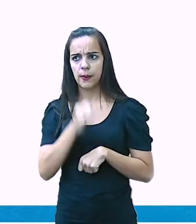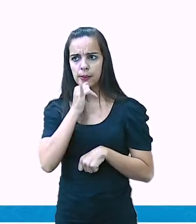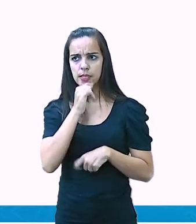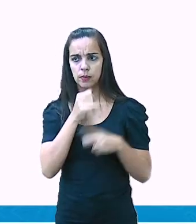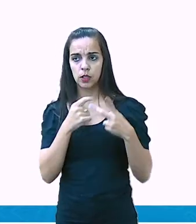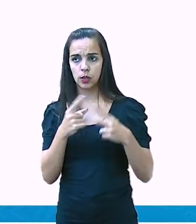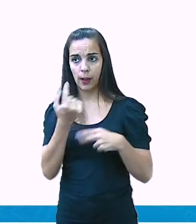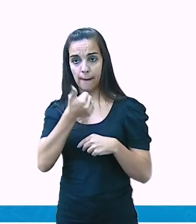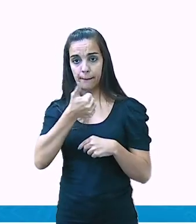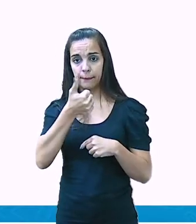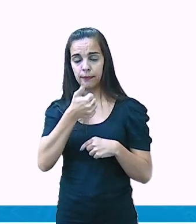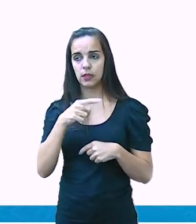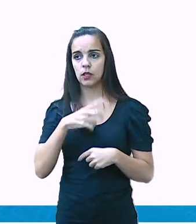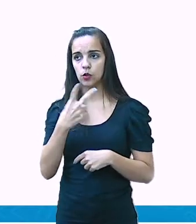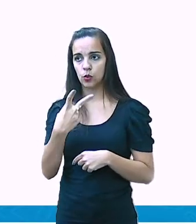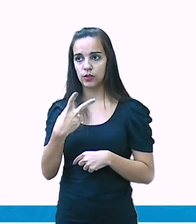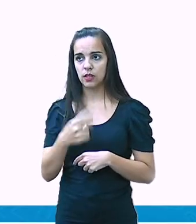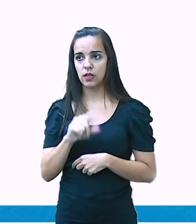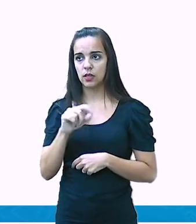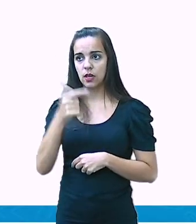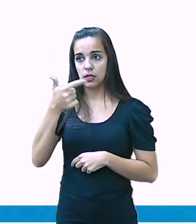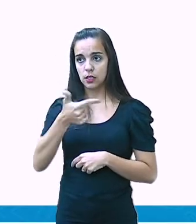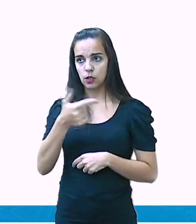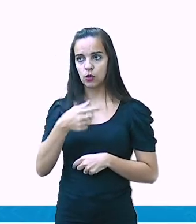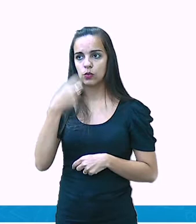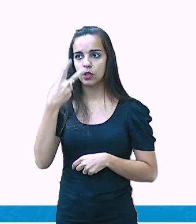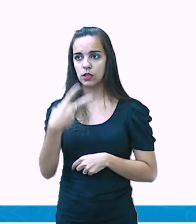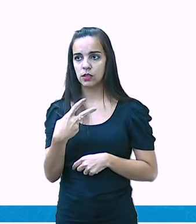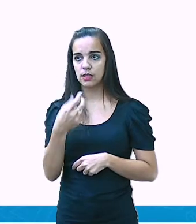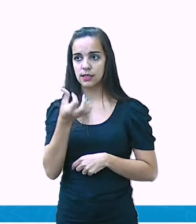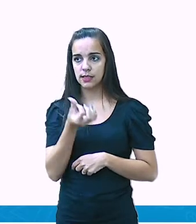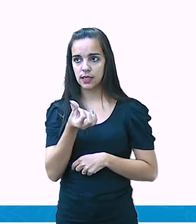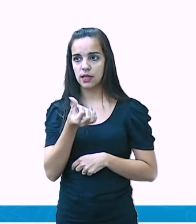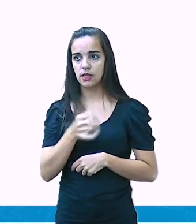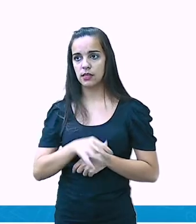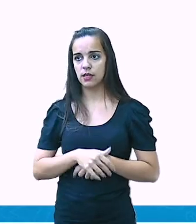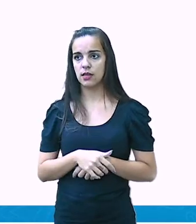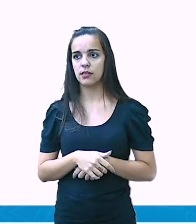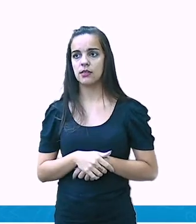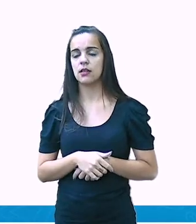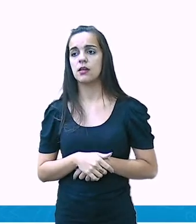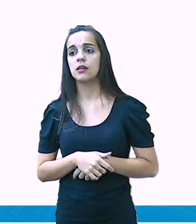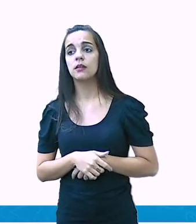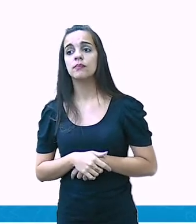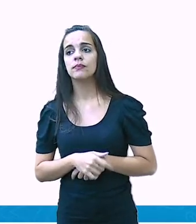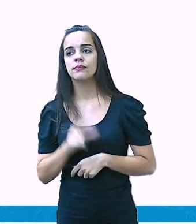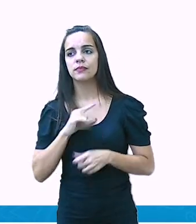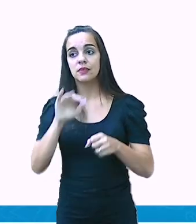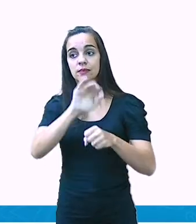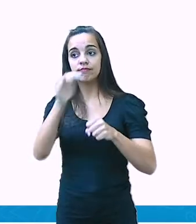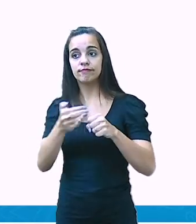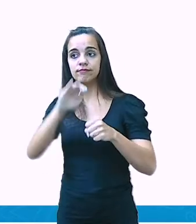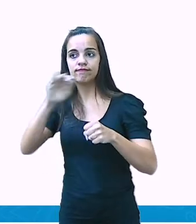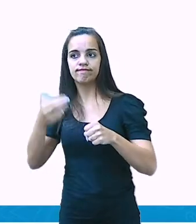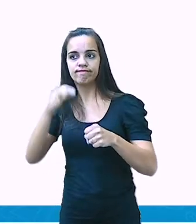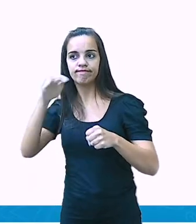2. Camada L, 8. Tem aqui, ó, 2, 4, 6, 8. Com 2, 10. Camada